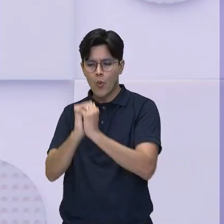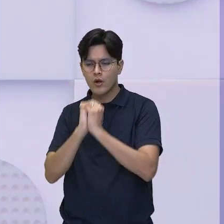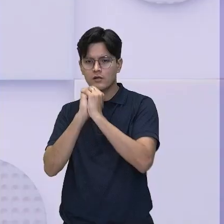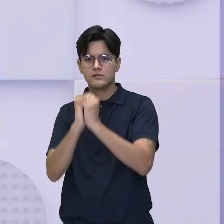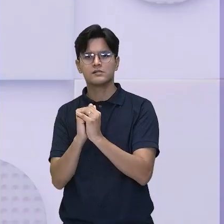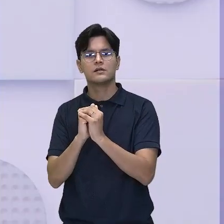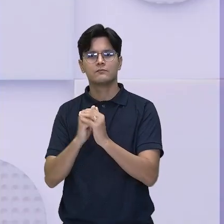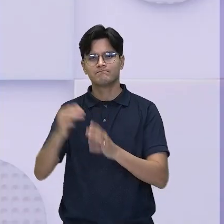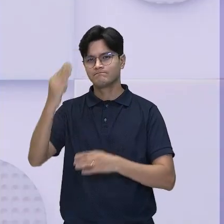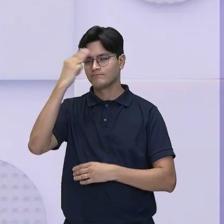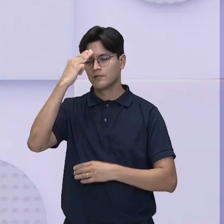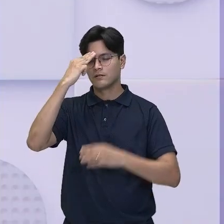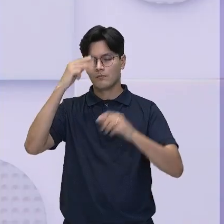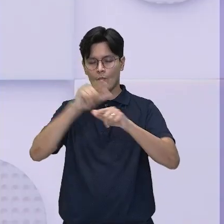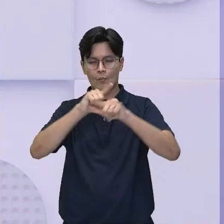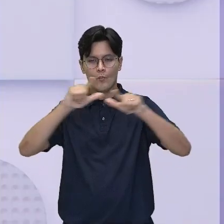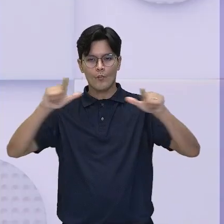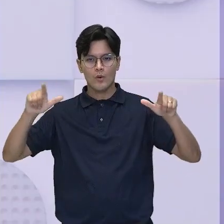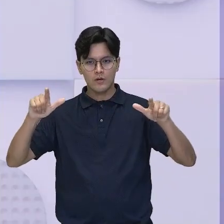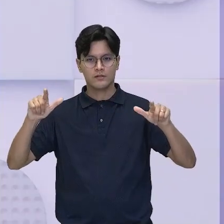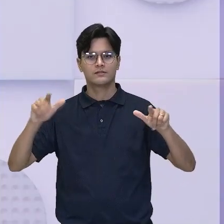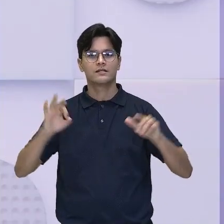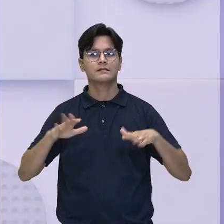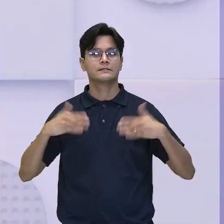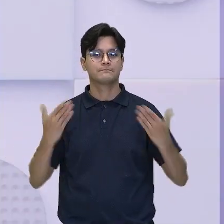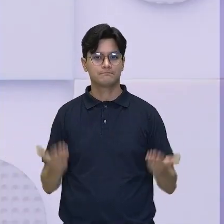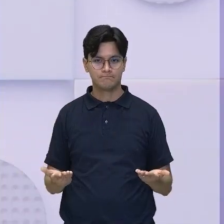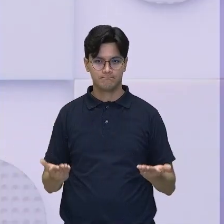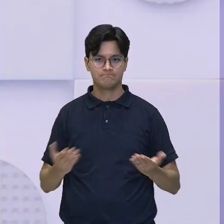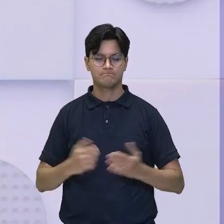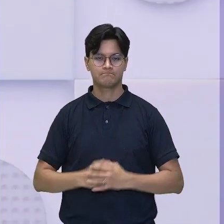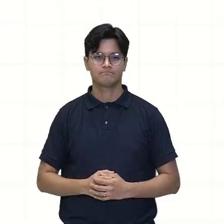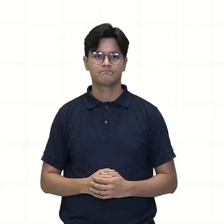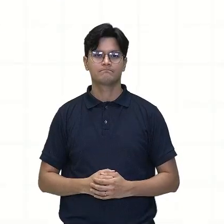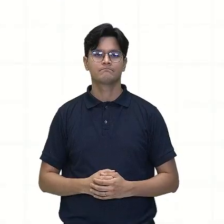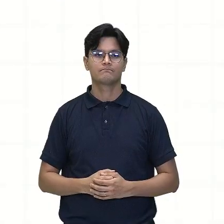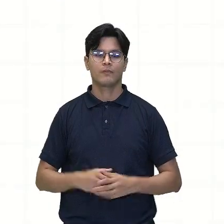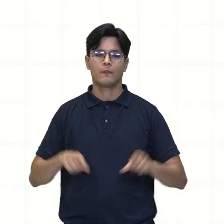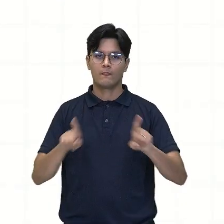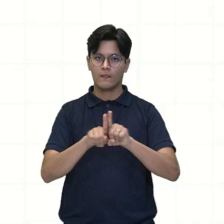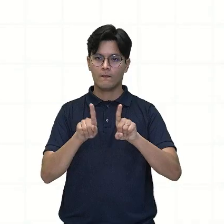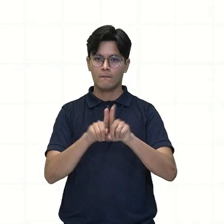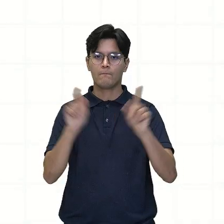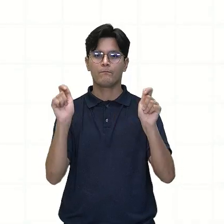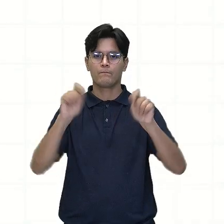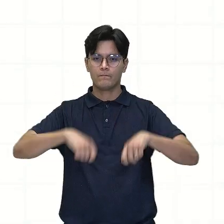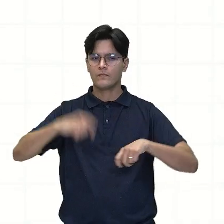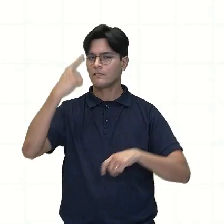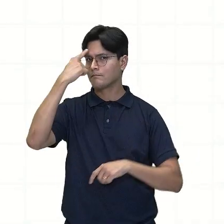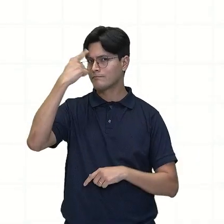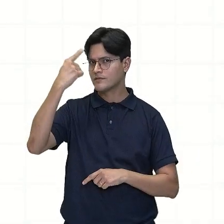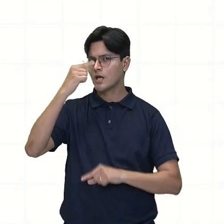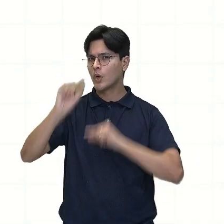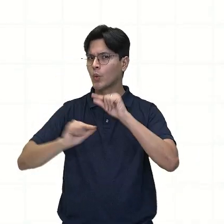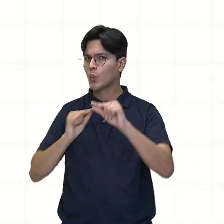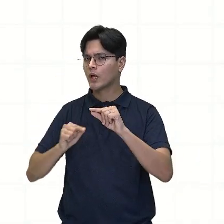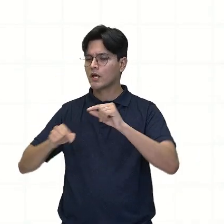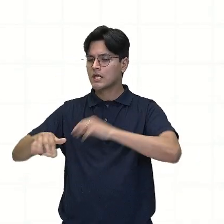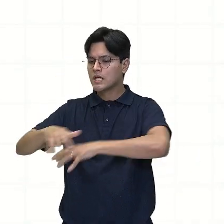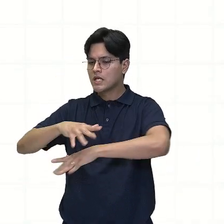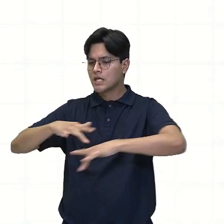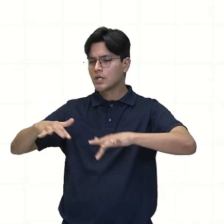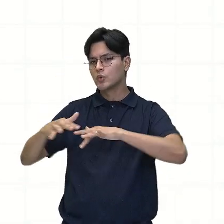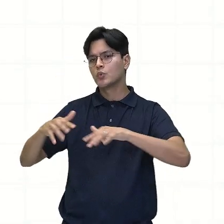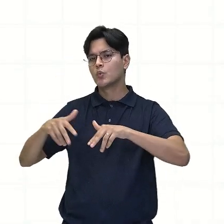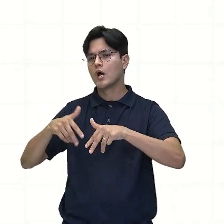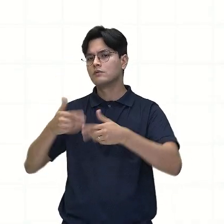mesmo, né? E aqui nós podemos pensar a dimensão dos rituais. No budismo, os rituais